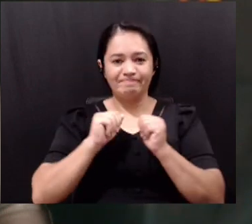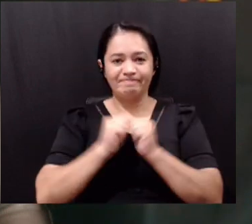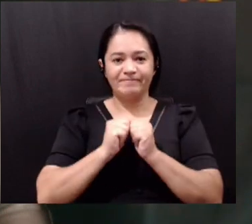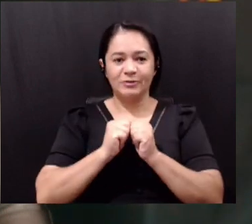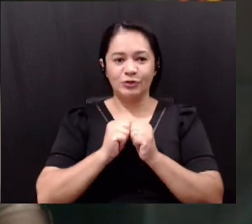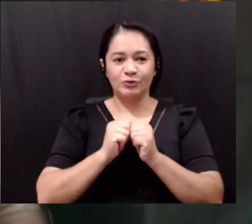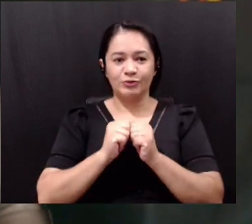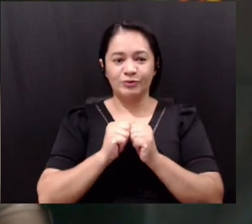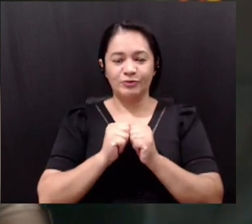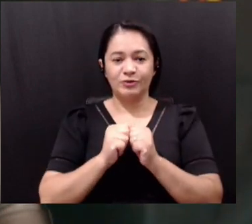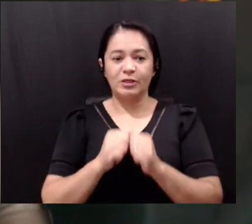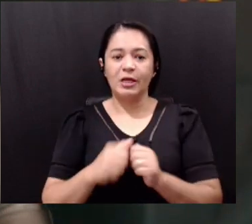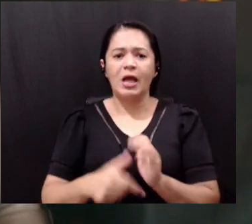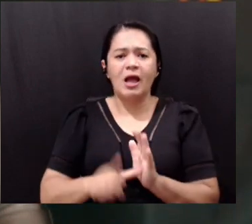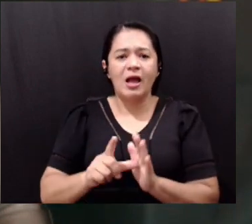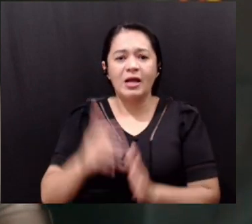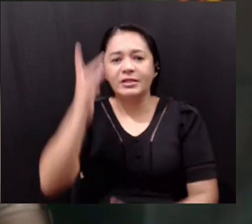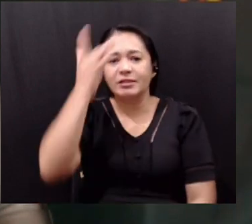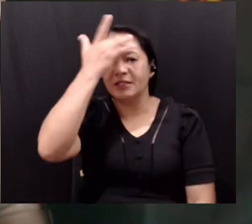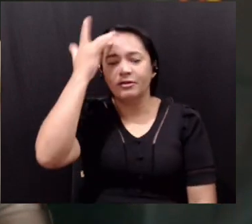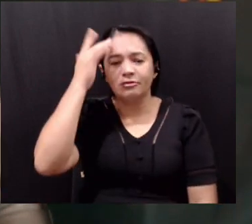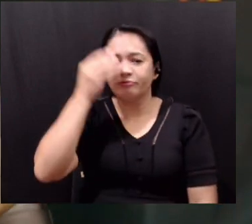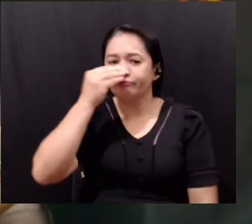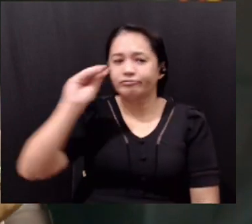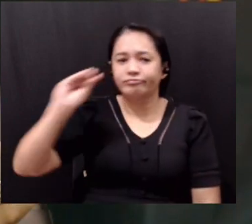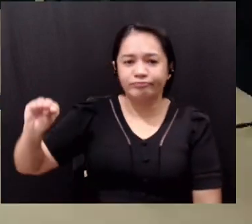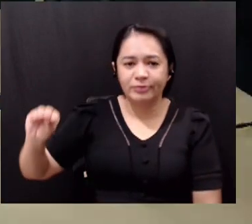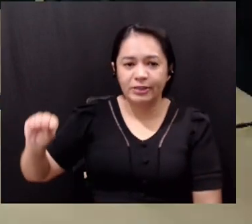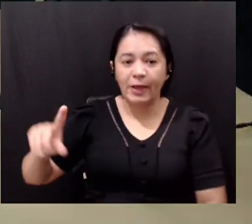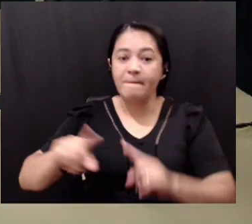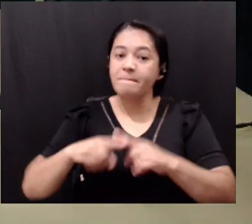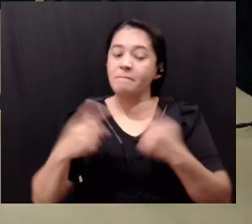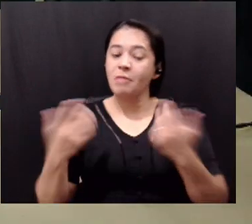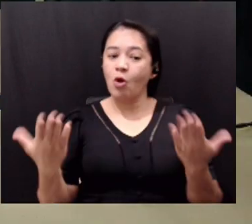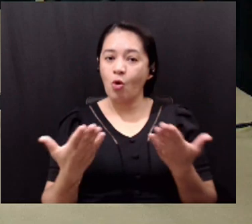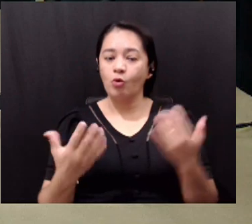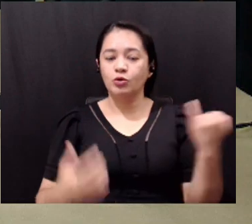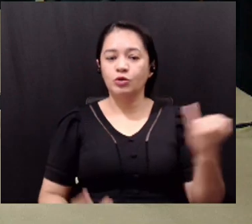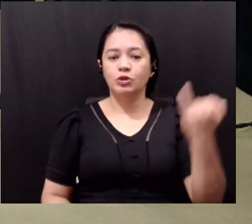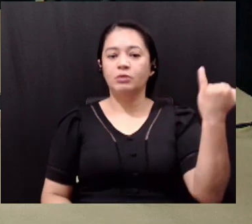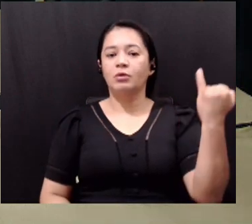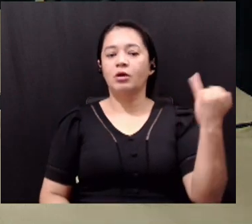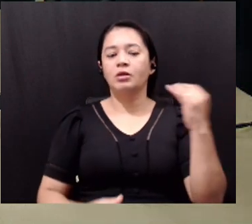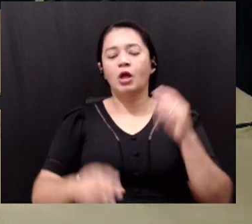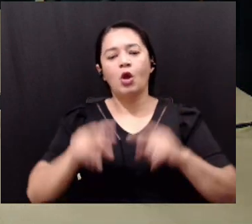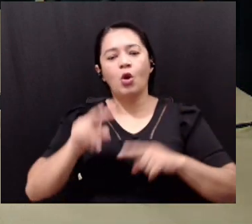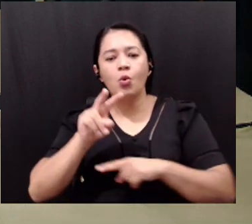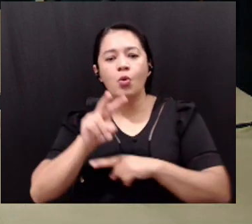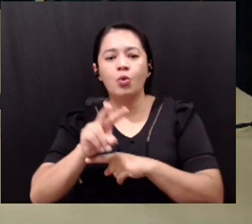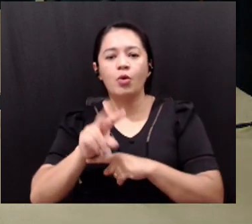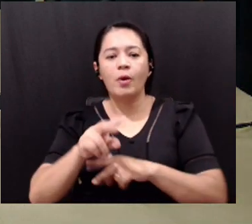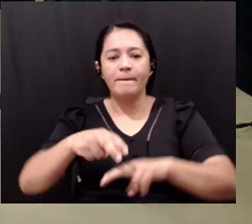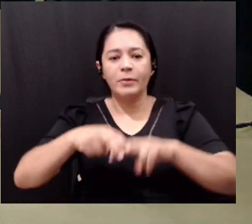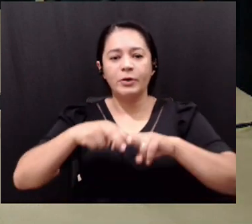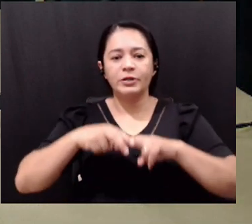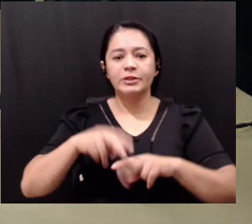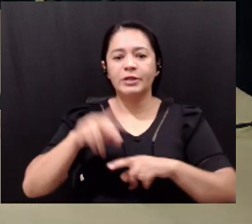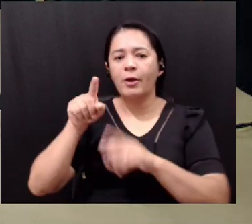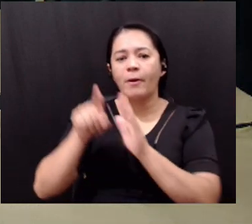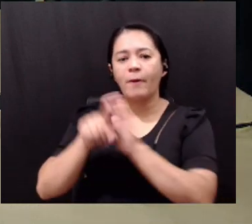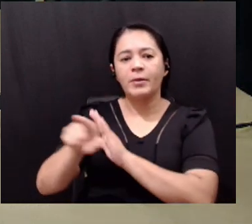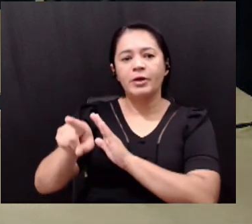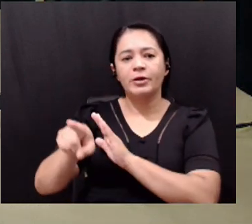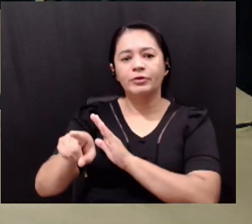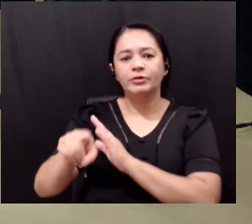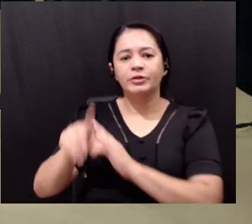saúde mental, mas hoje é algo muito importante. É por isso que eu pergunto para a Damares, né, que é especializada em RH, recursos humanos, há